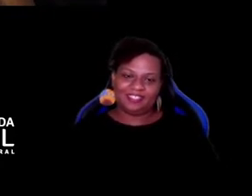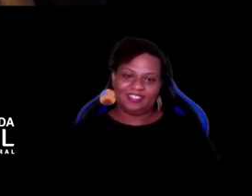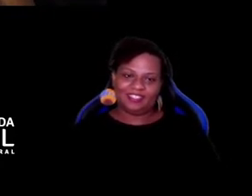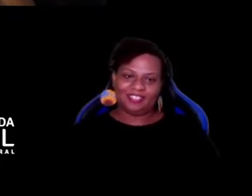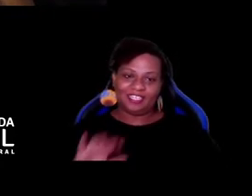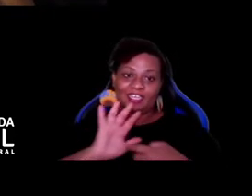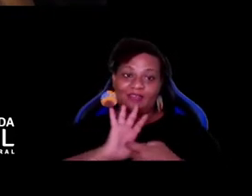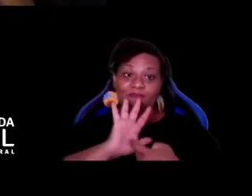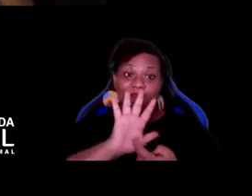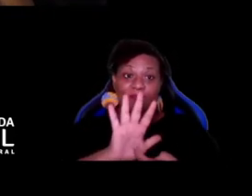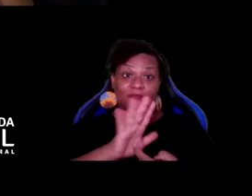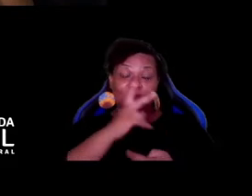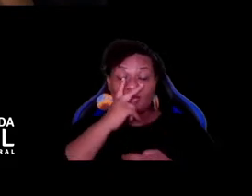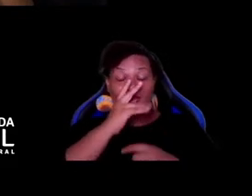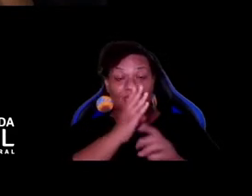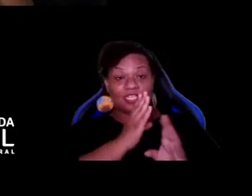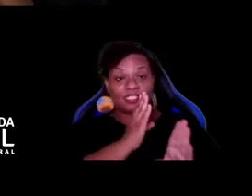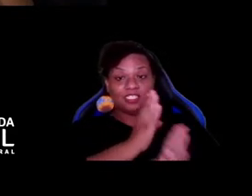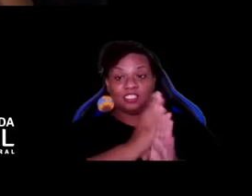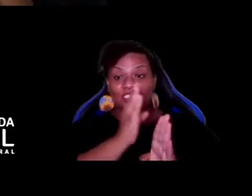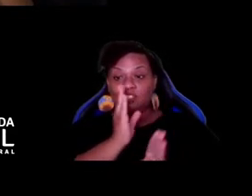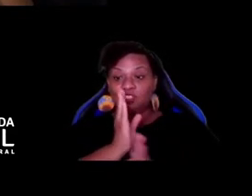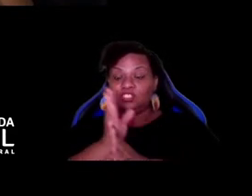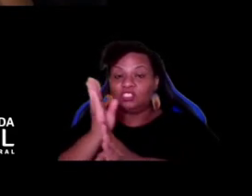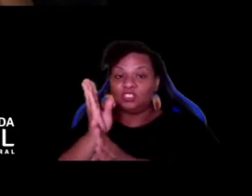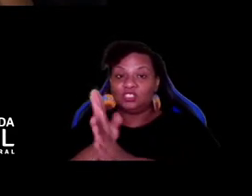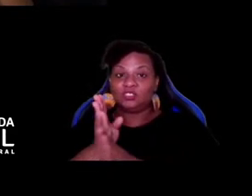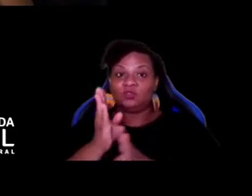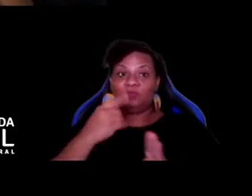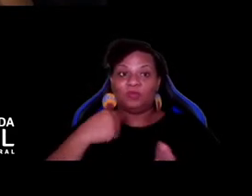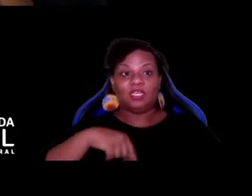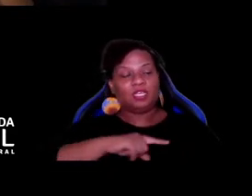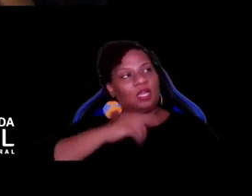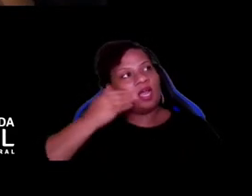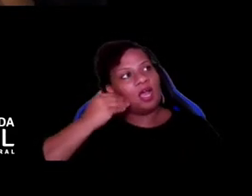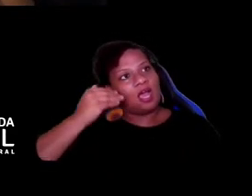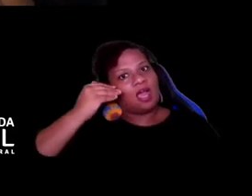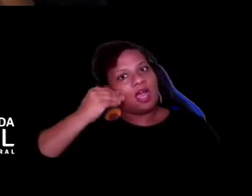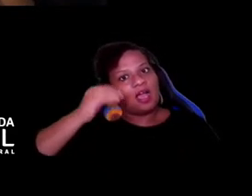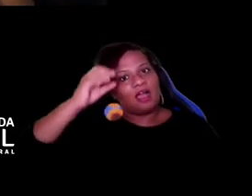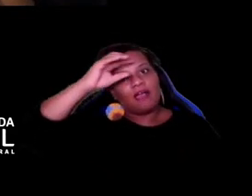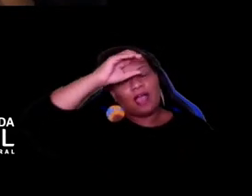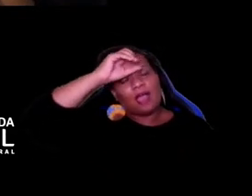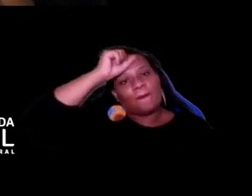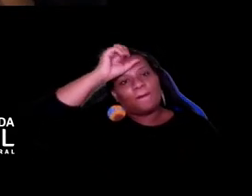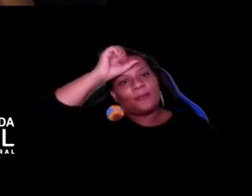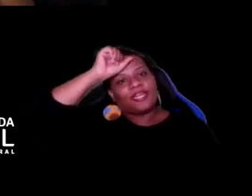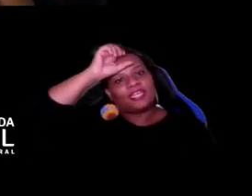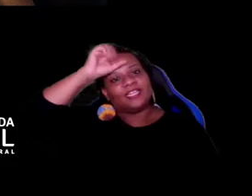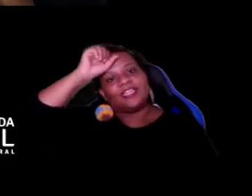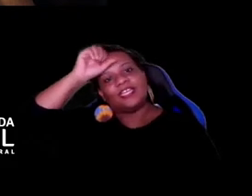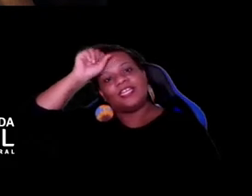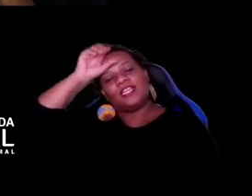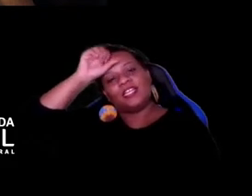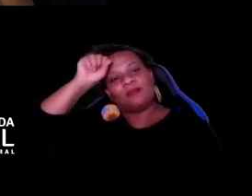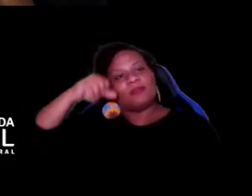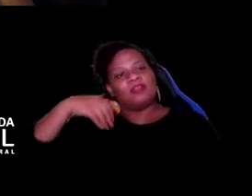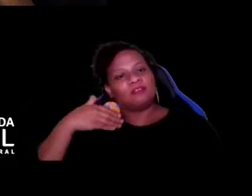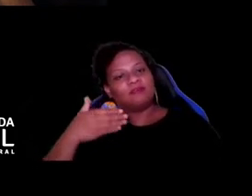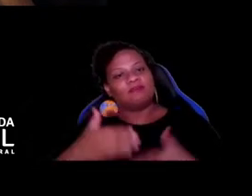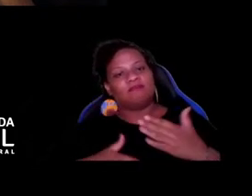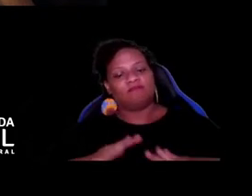de descobertas que a gente vai fazendo, que a gente vai aprendendo. E é um instrumento